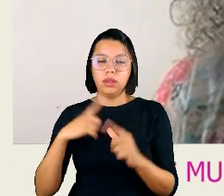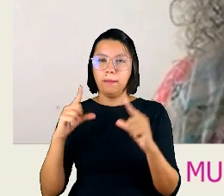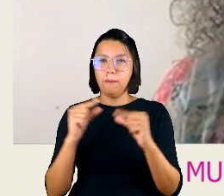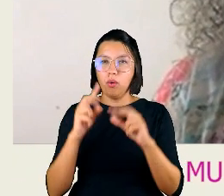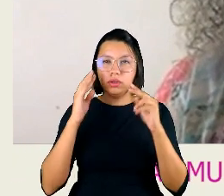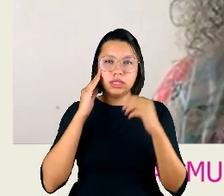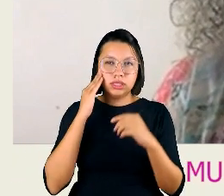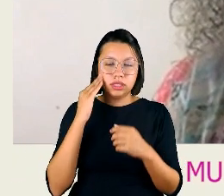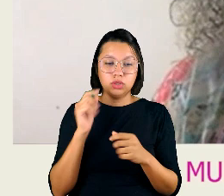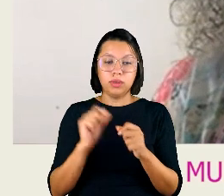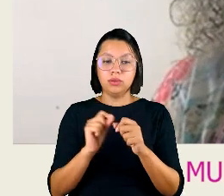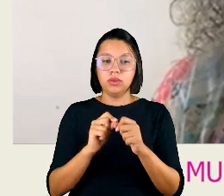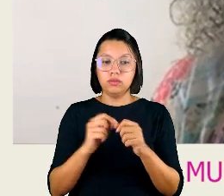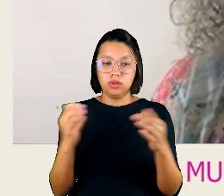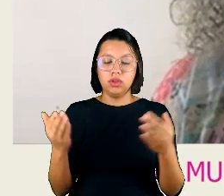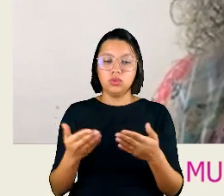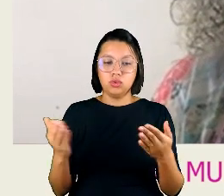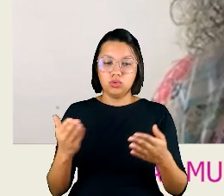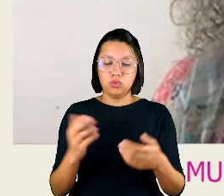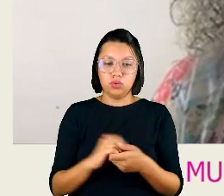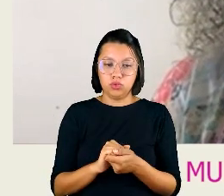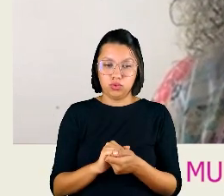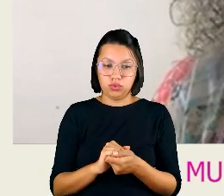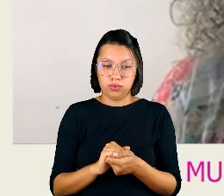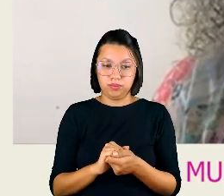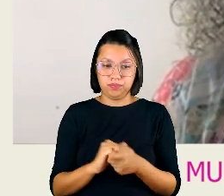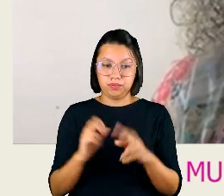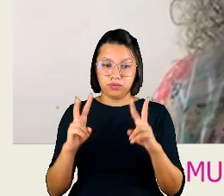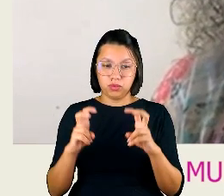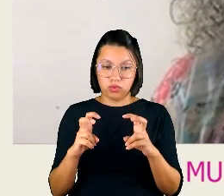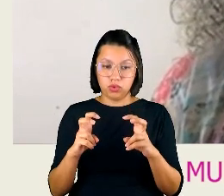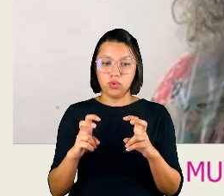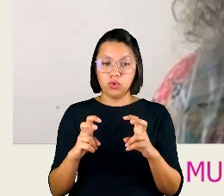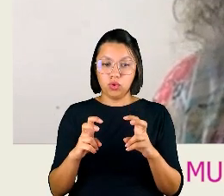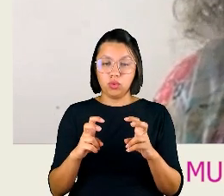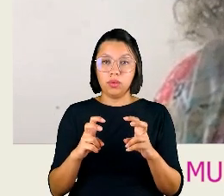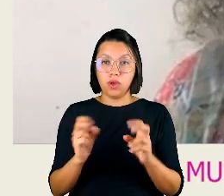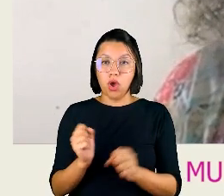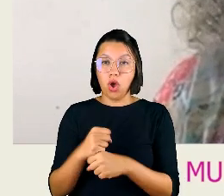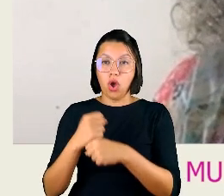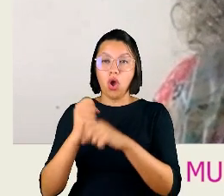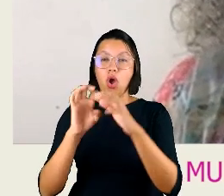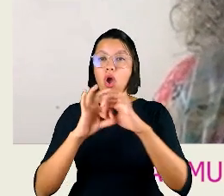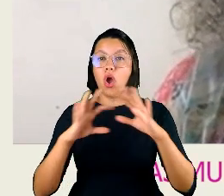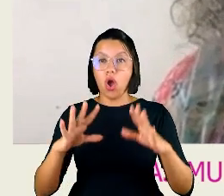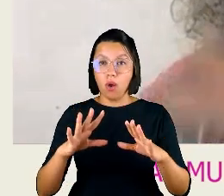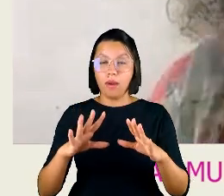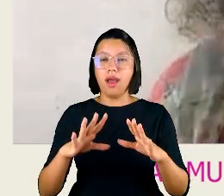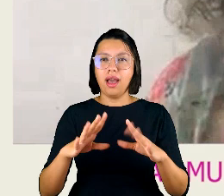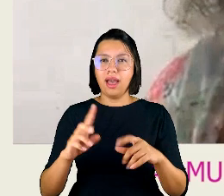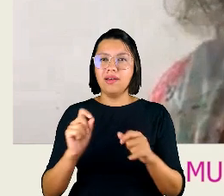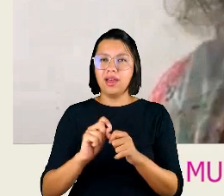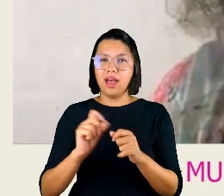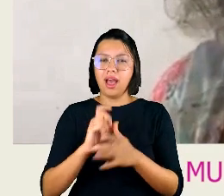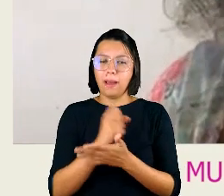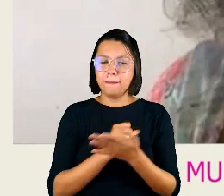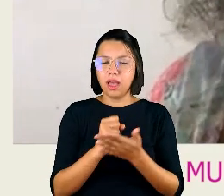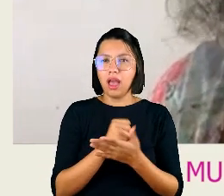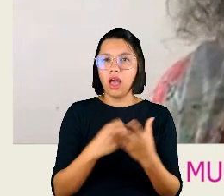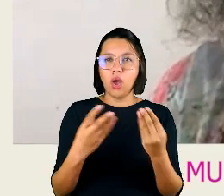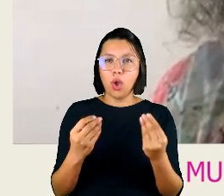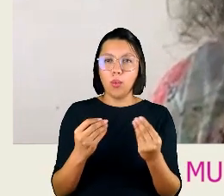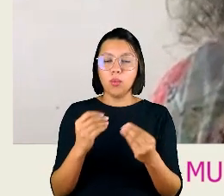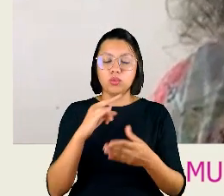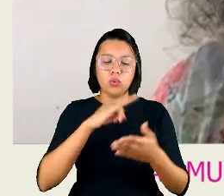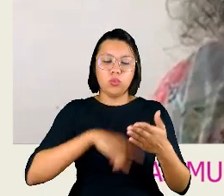modo super rico, construtivo e livre, ela está lá bastante condensada como um manual mais